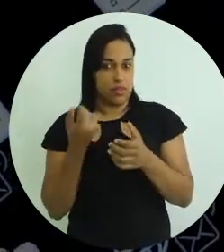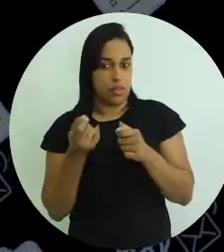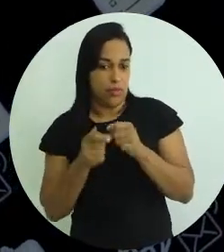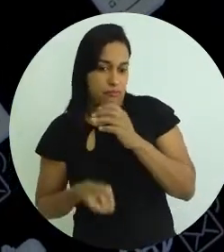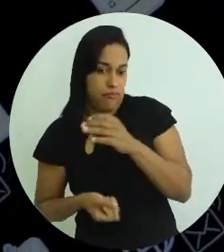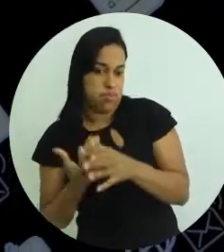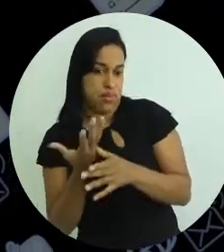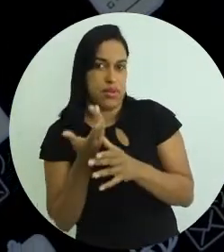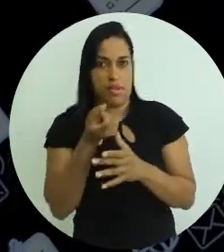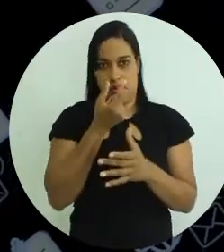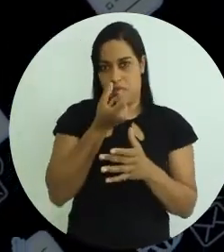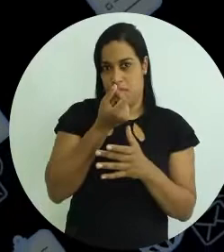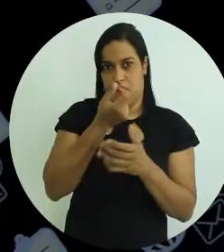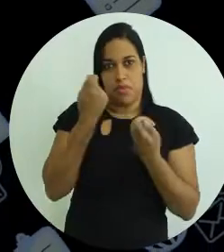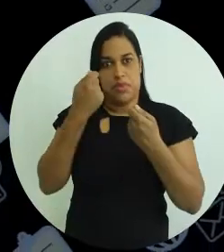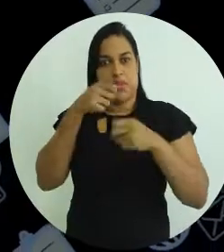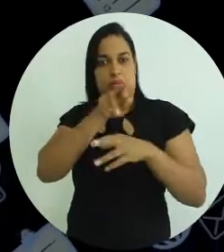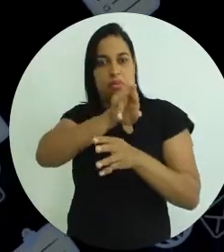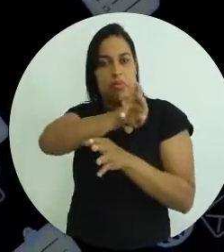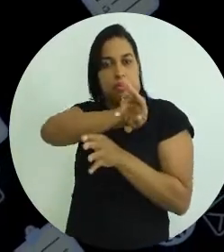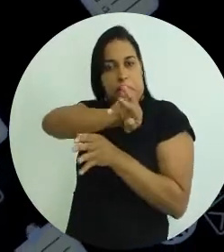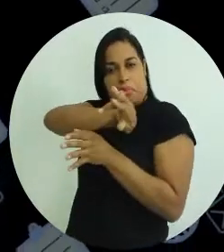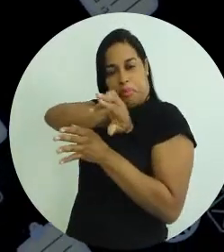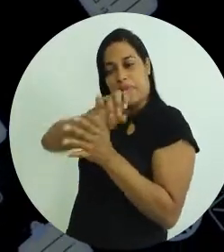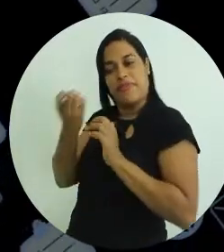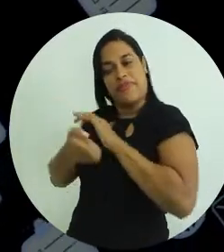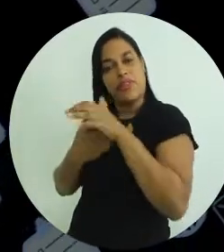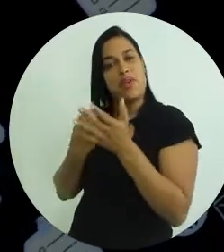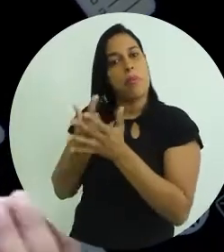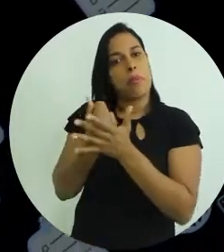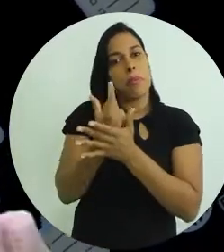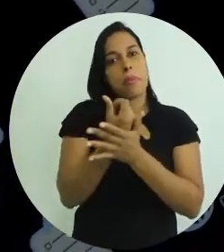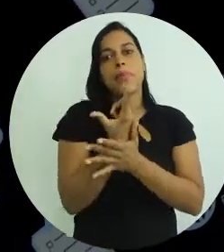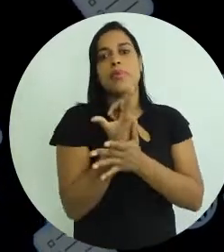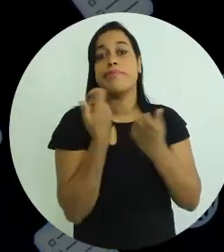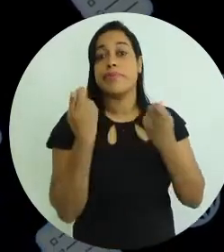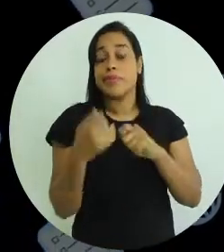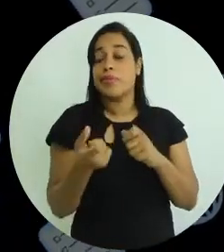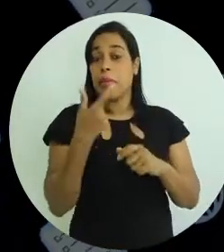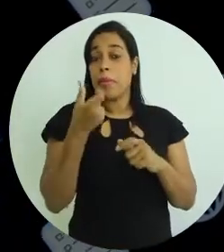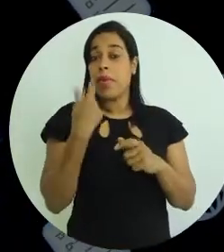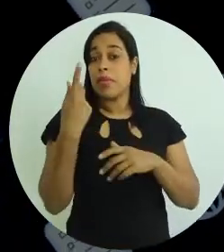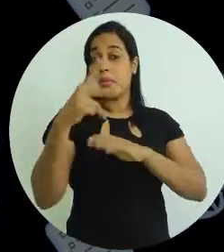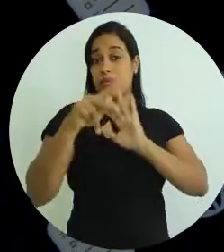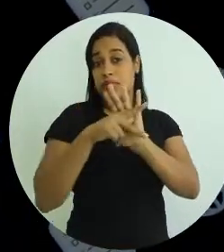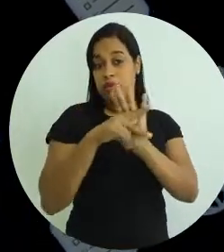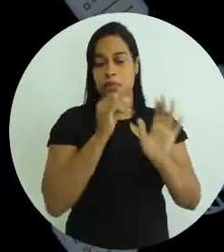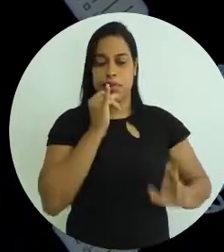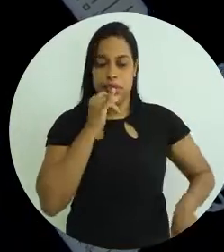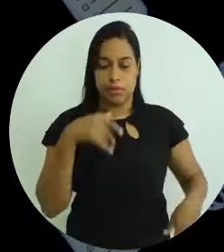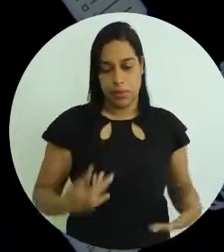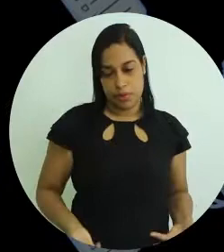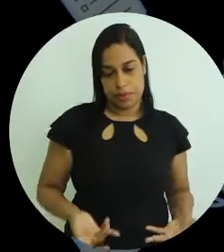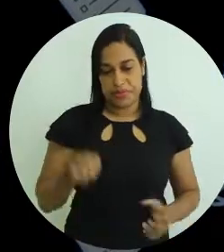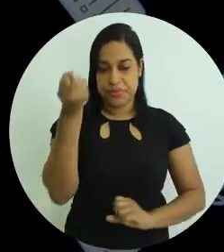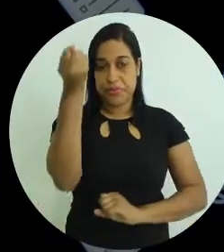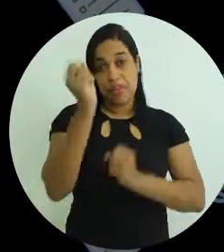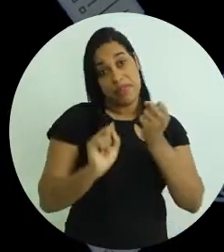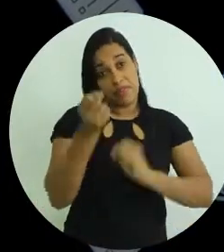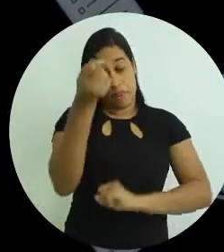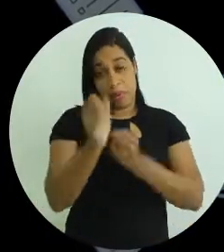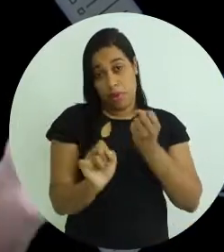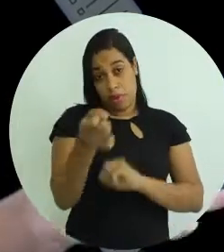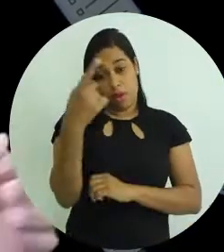comprar de várias empresas. Alguém tem que trazer esse remédio para você. Então, sei lá, vamos supor que a fábrica